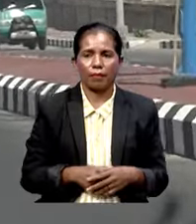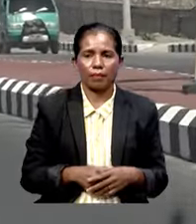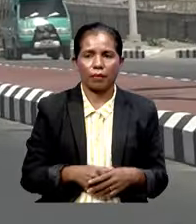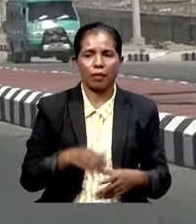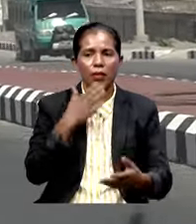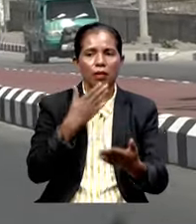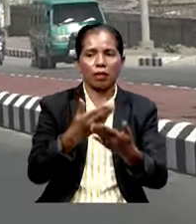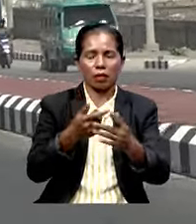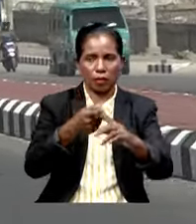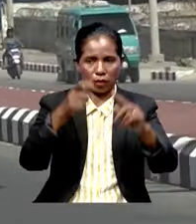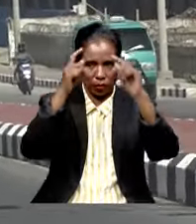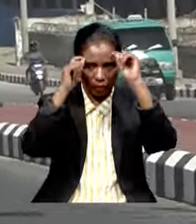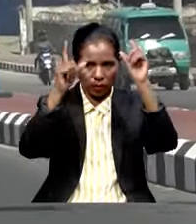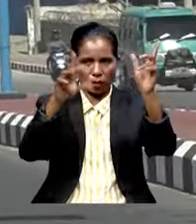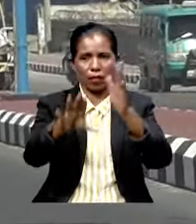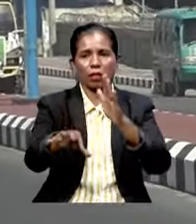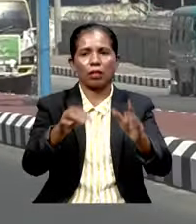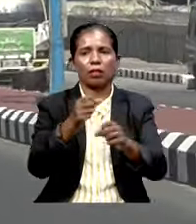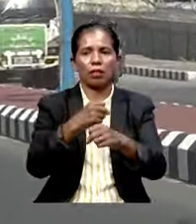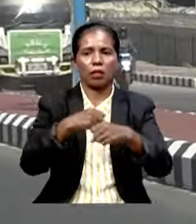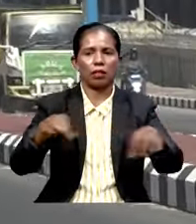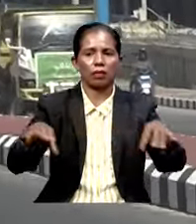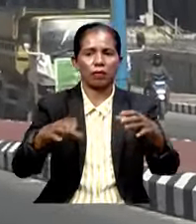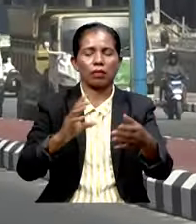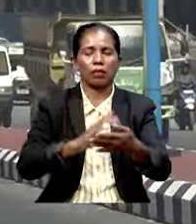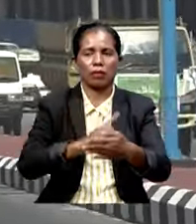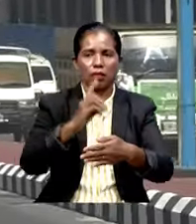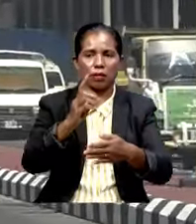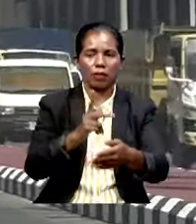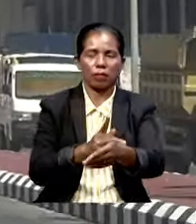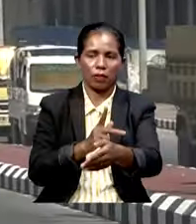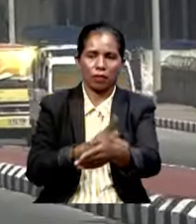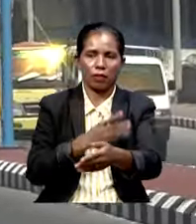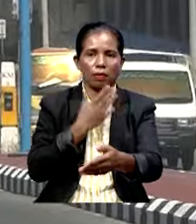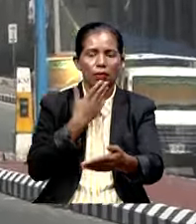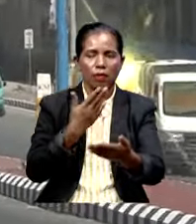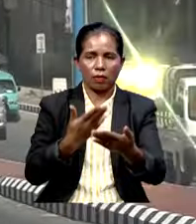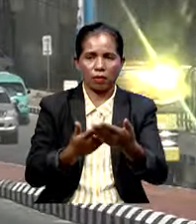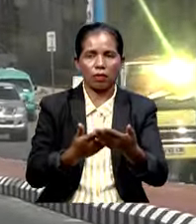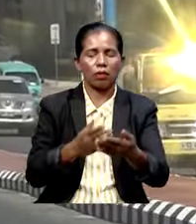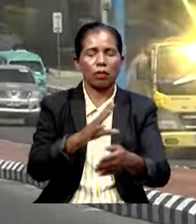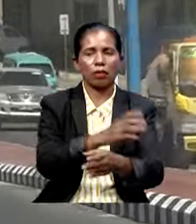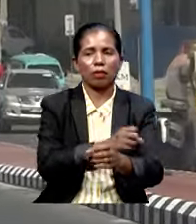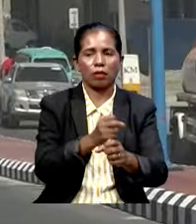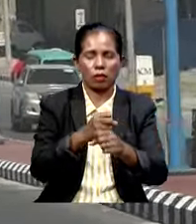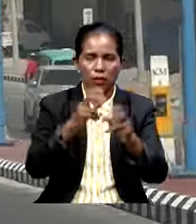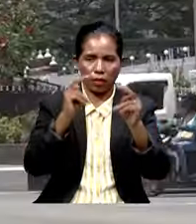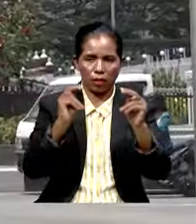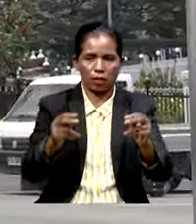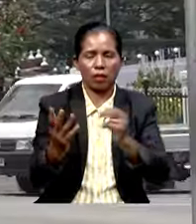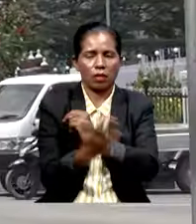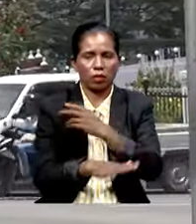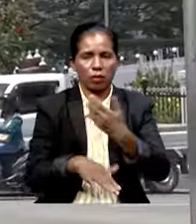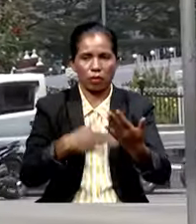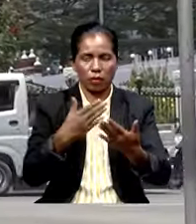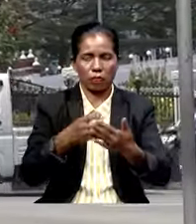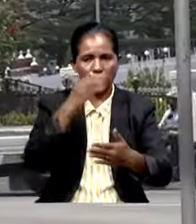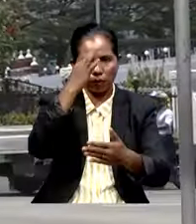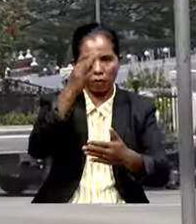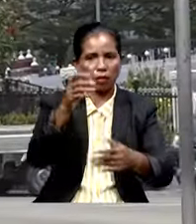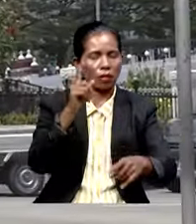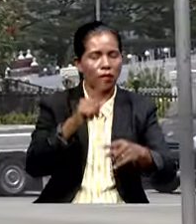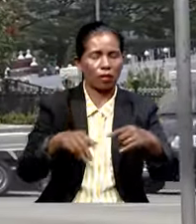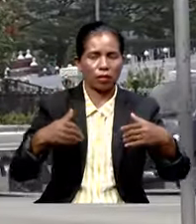Benefício nebe Timor-Leste retan se halo esforço hodi promove energia renovável hodi necessita nação no neba oin la